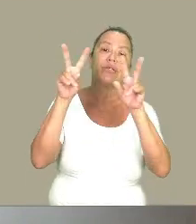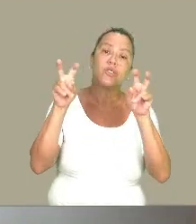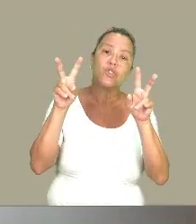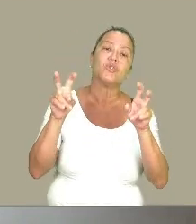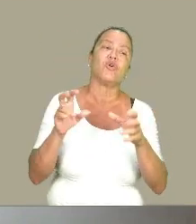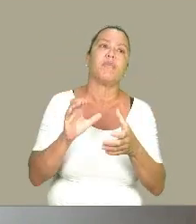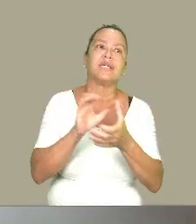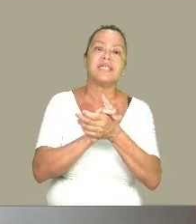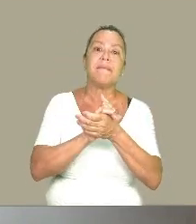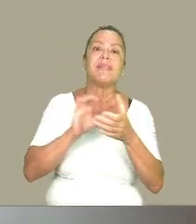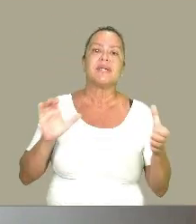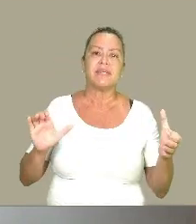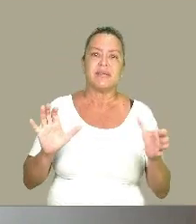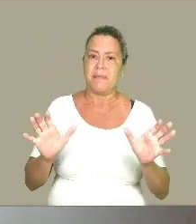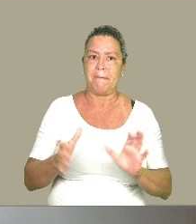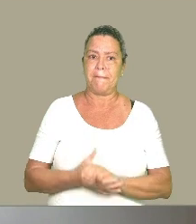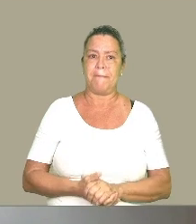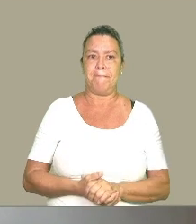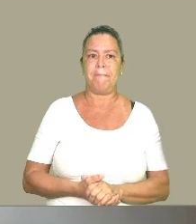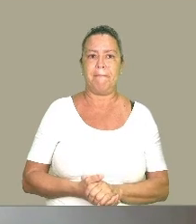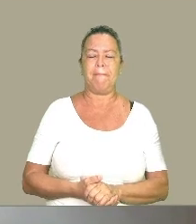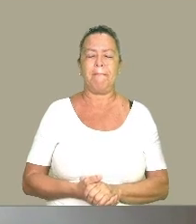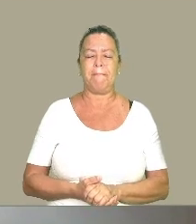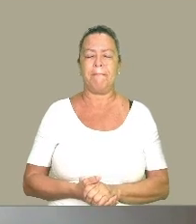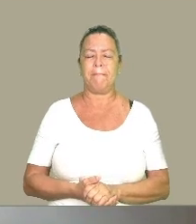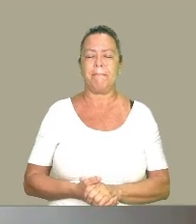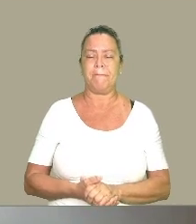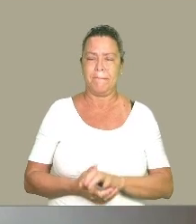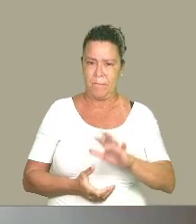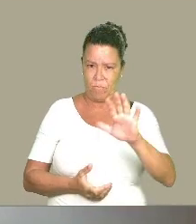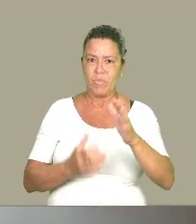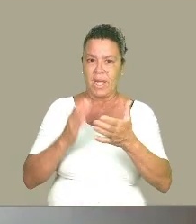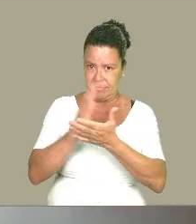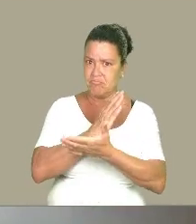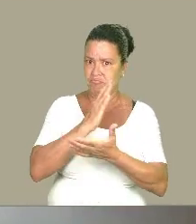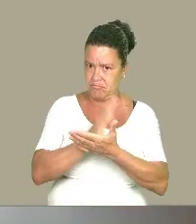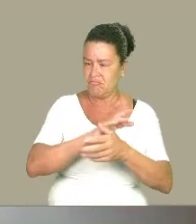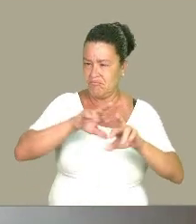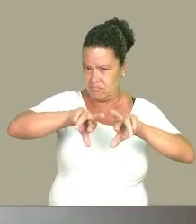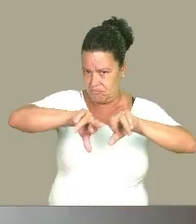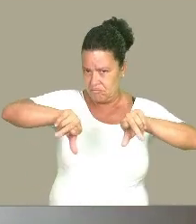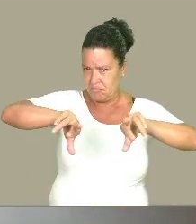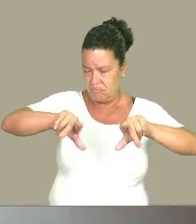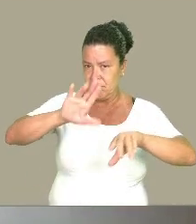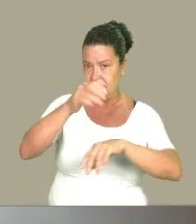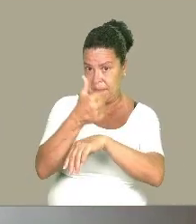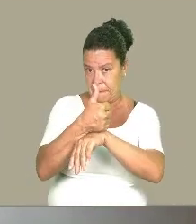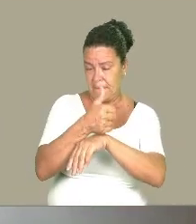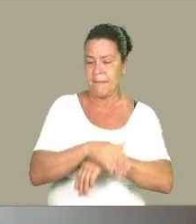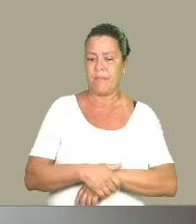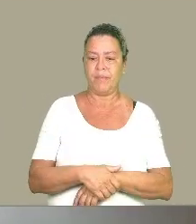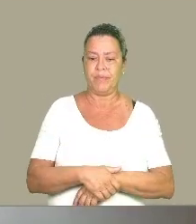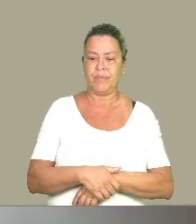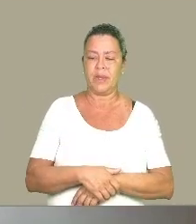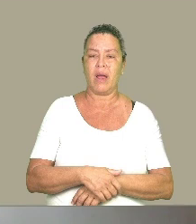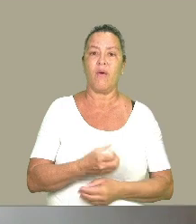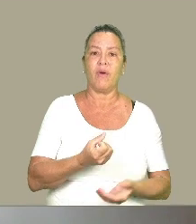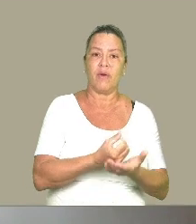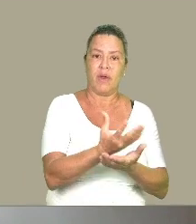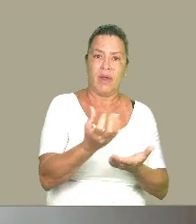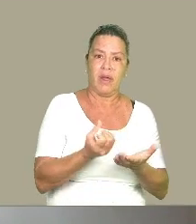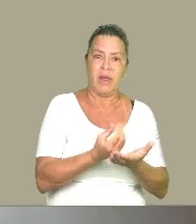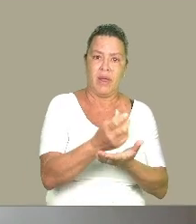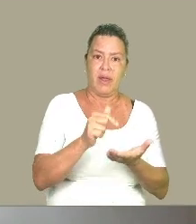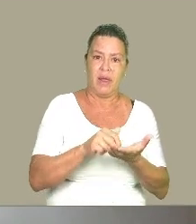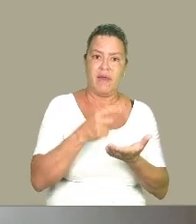a separação? Vamos explorar algumas obras em relação a isso? Primeiro, Evangelho segundo o